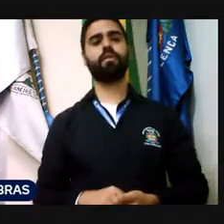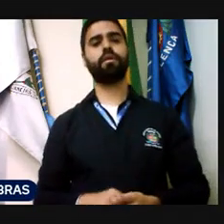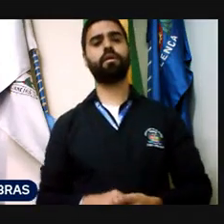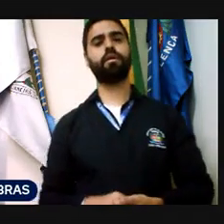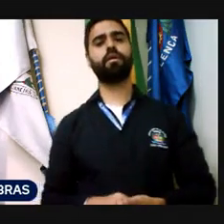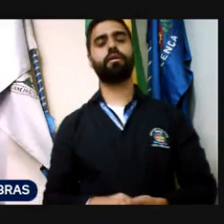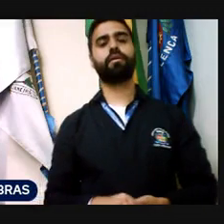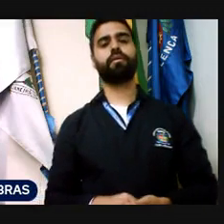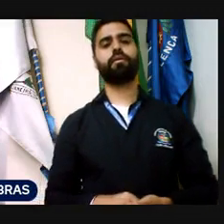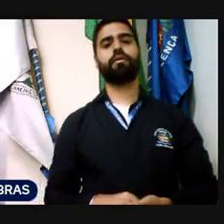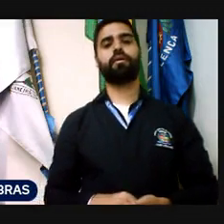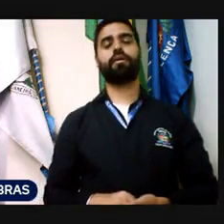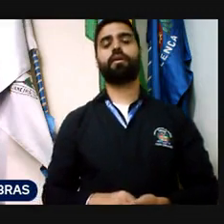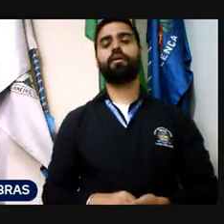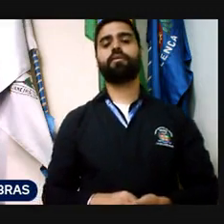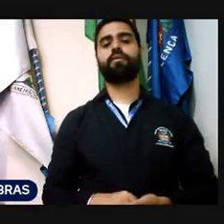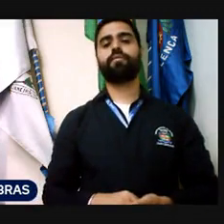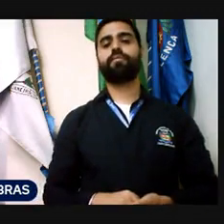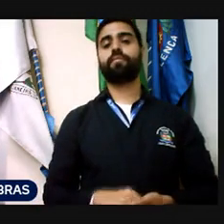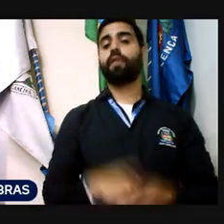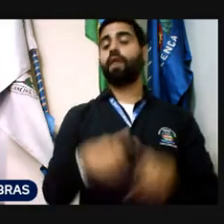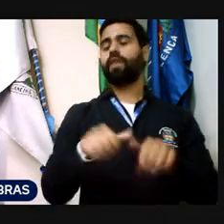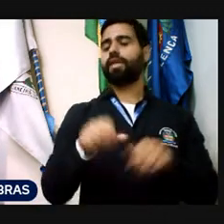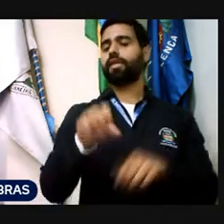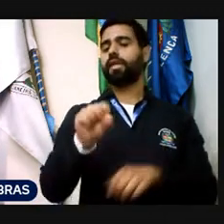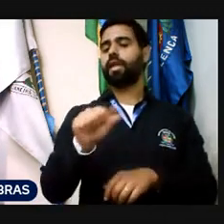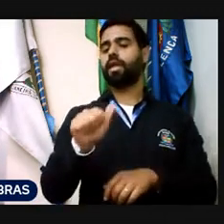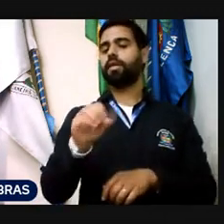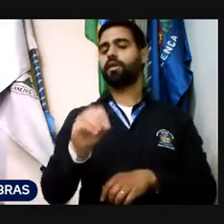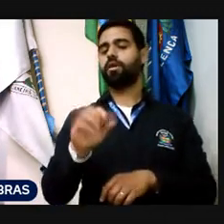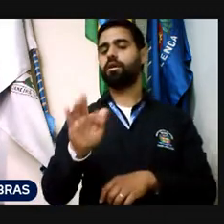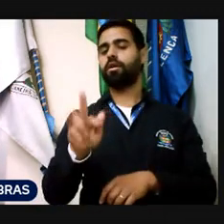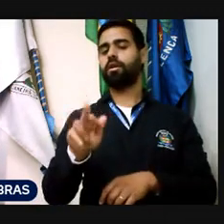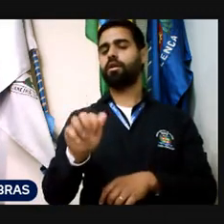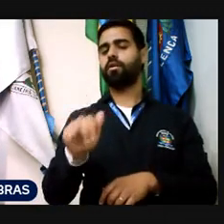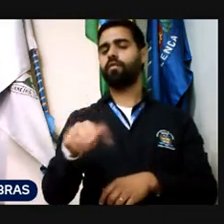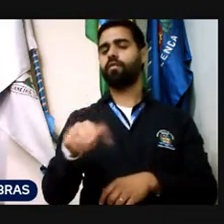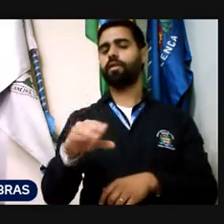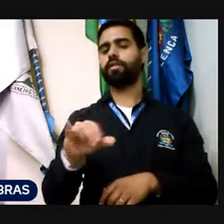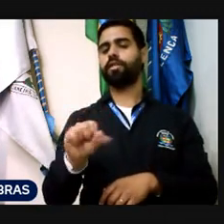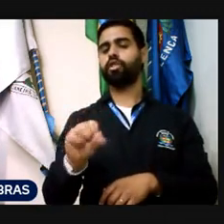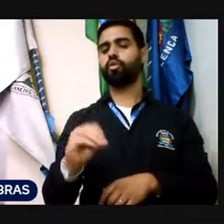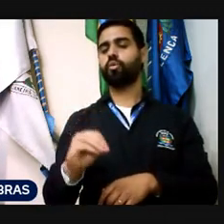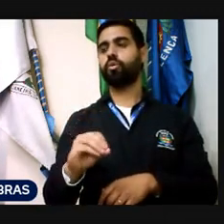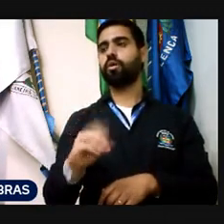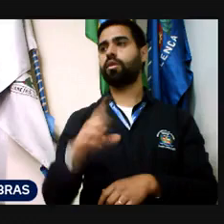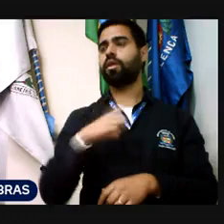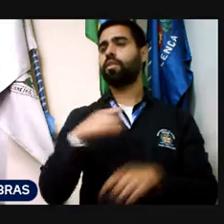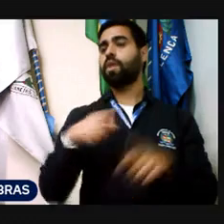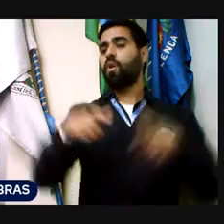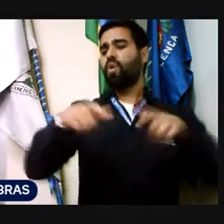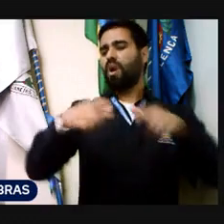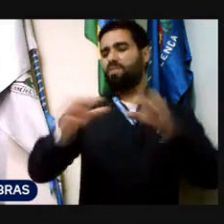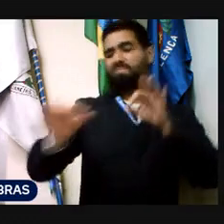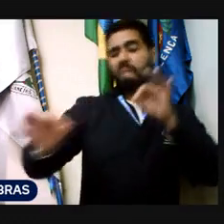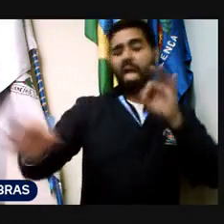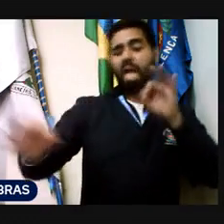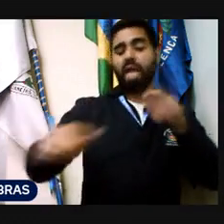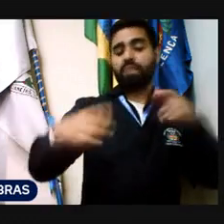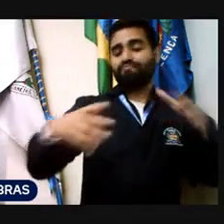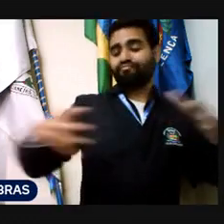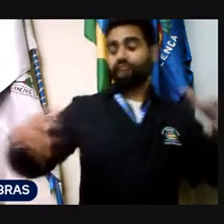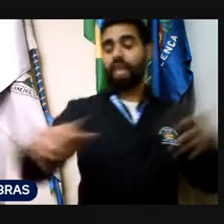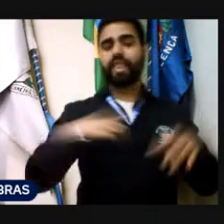da Varginha. No bairro São Francisco, existe uma particularidade a gente ser um bairro com uma extensa porção territorial. Ele tem